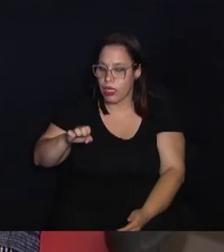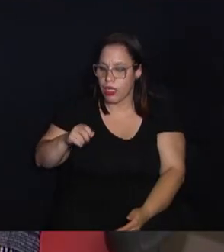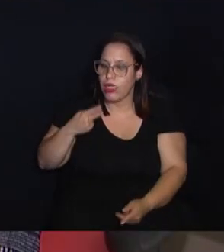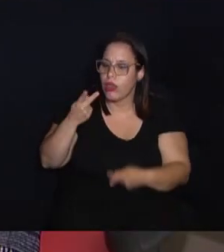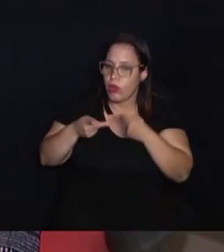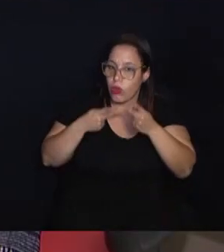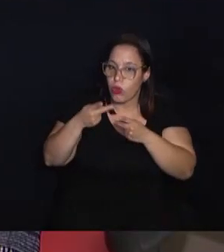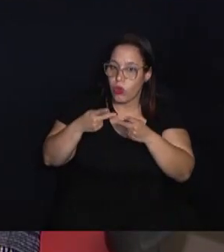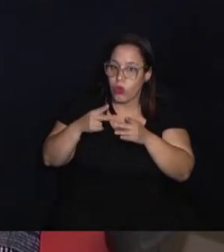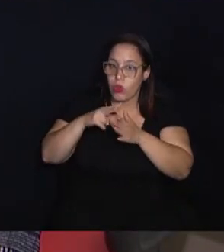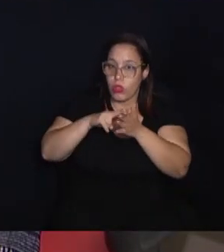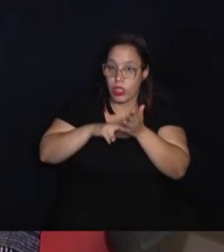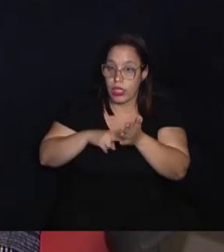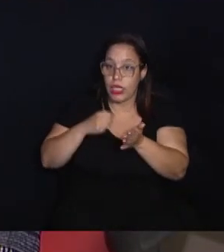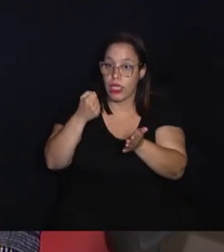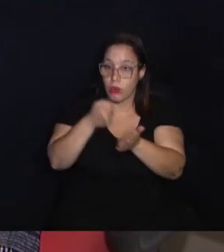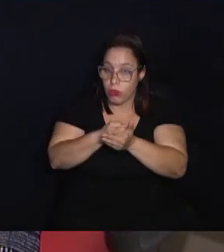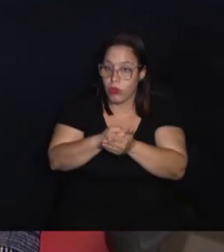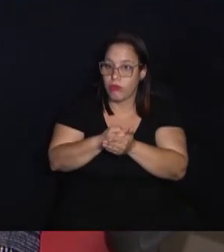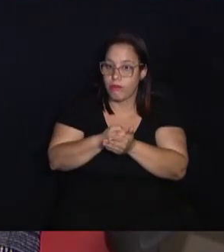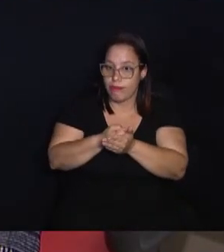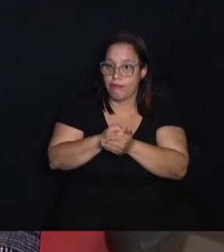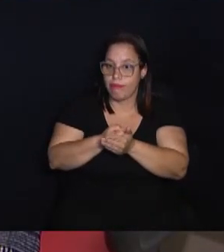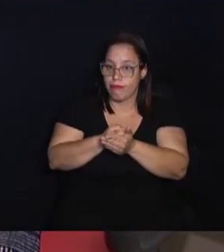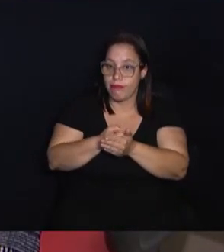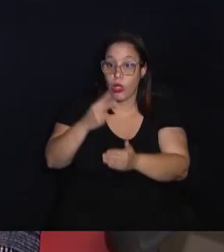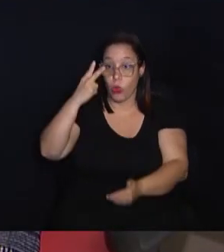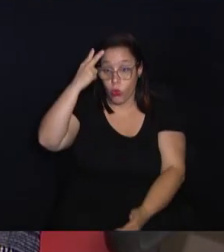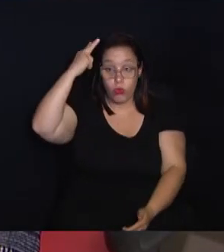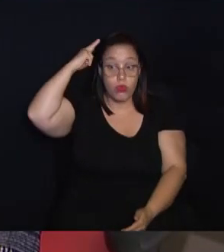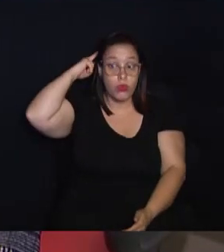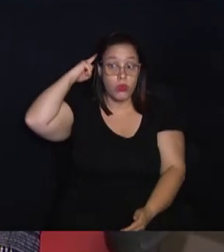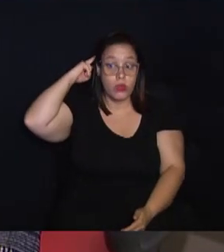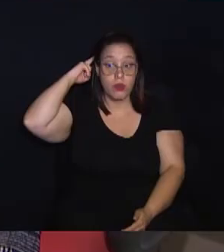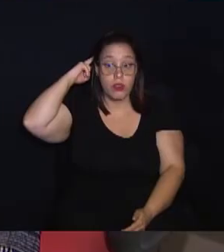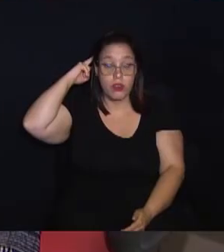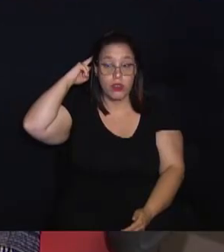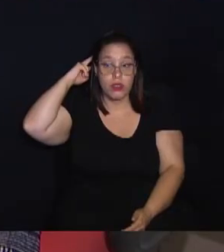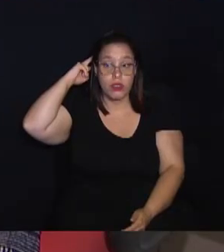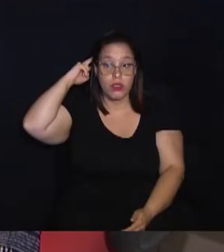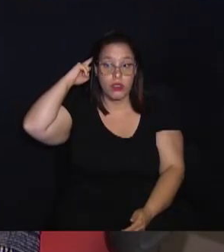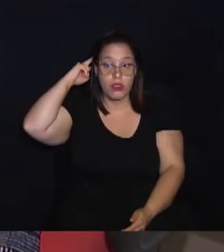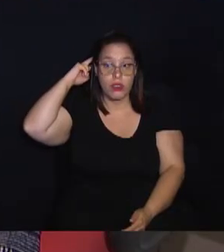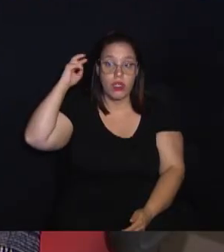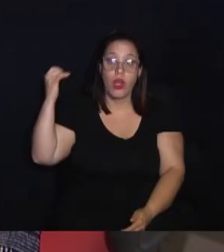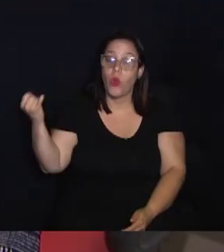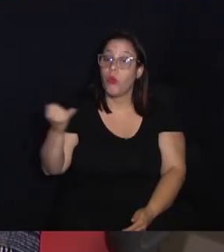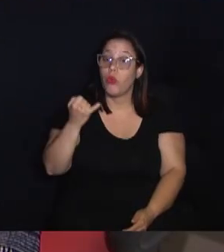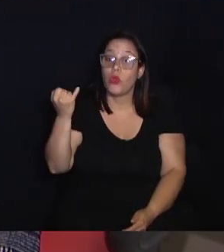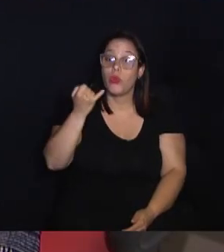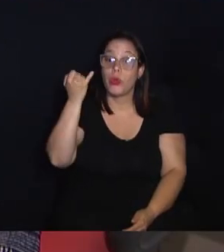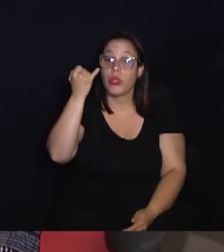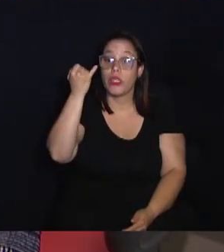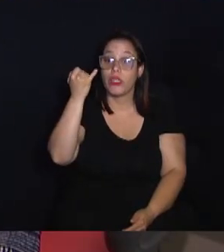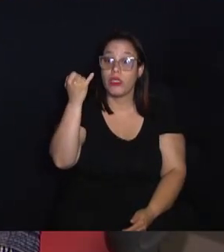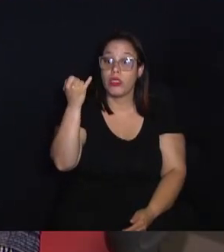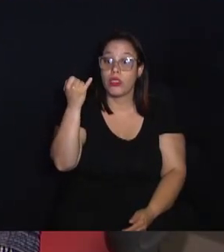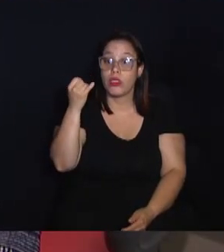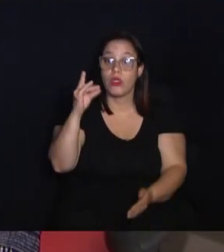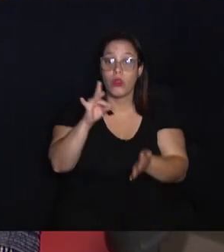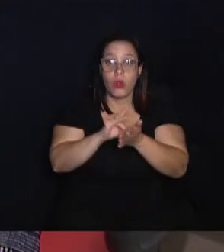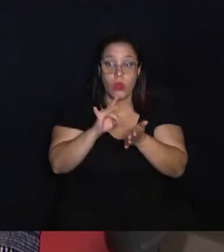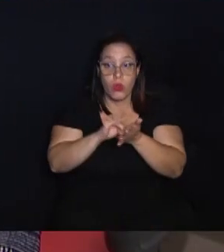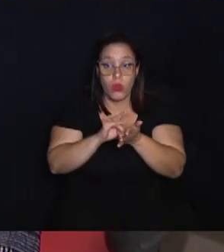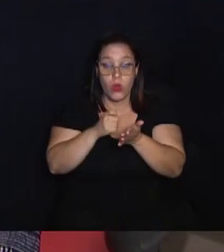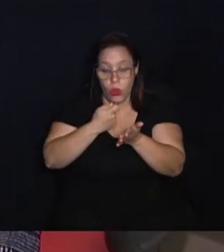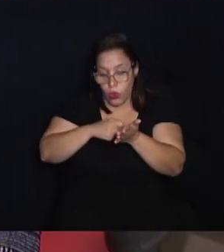de leitura falasse obrigatória, sobre elas, não é? por favor. Para o vestibular. Isso é um aspecto muito importante, o fato de ter